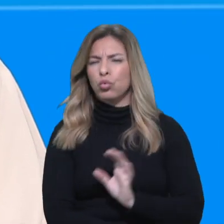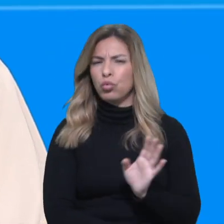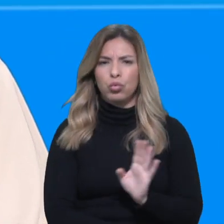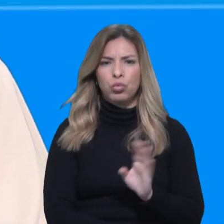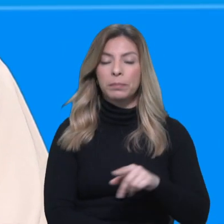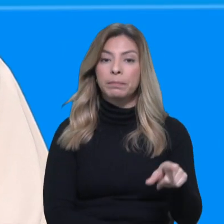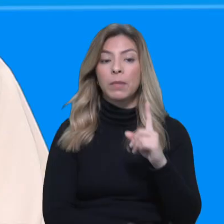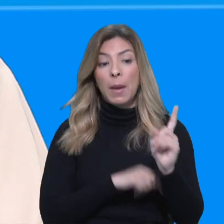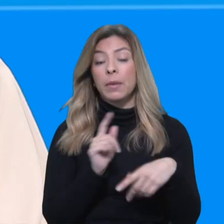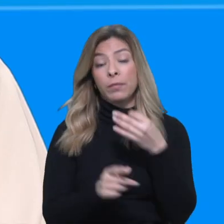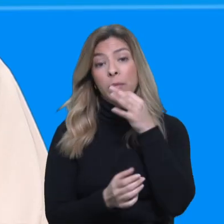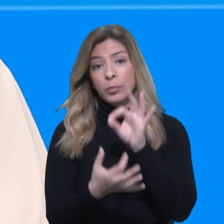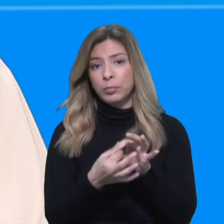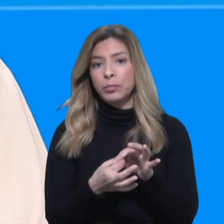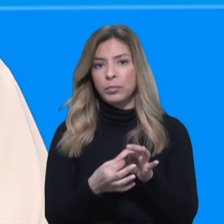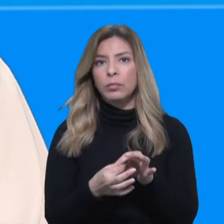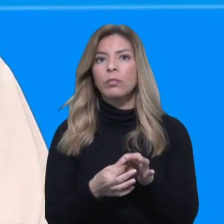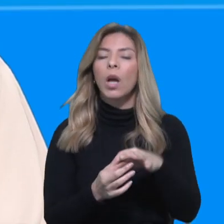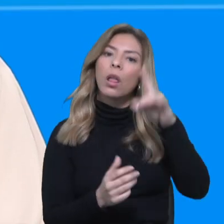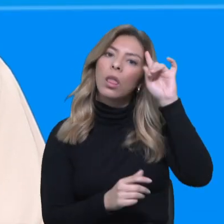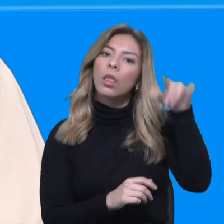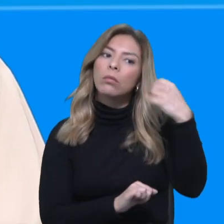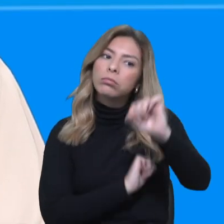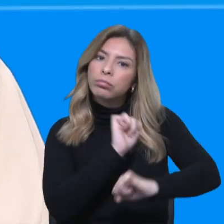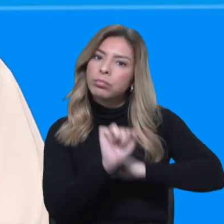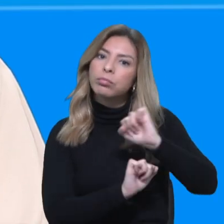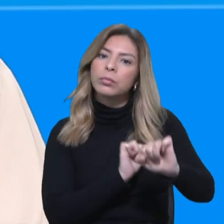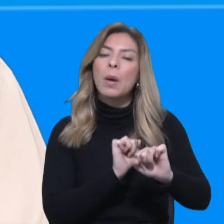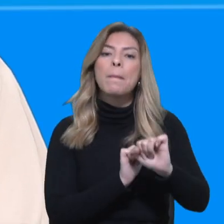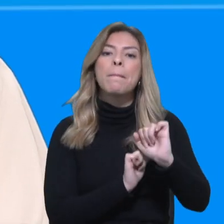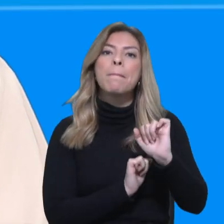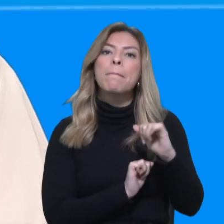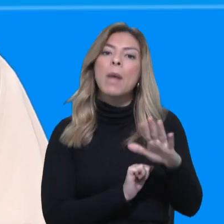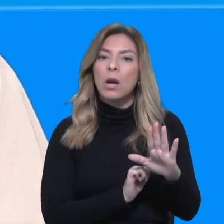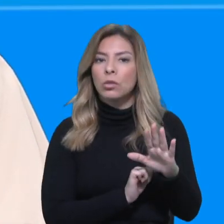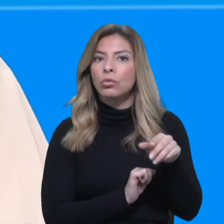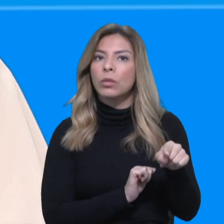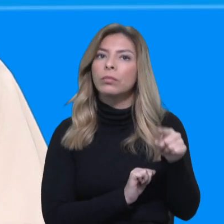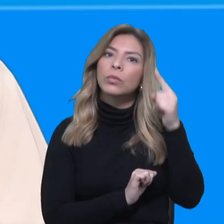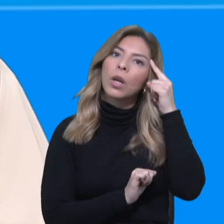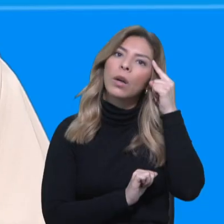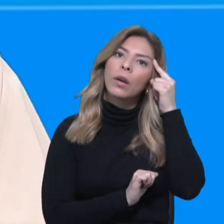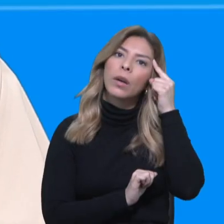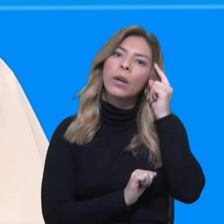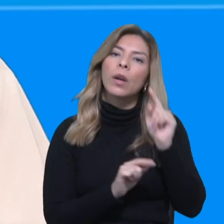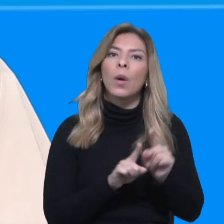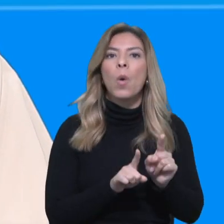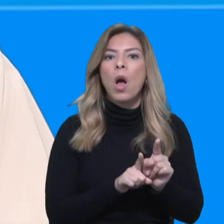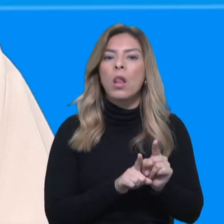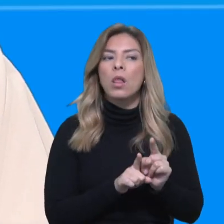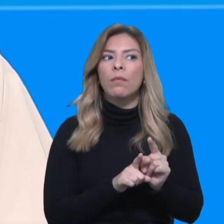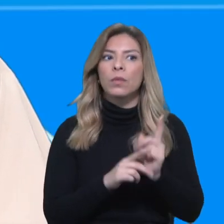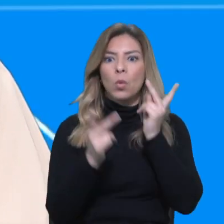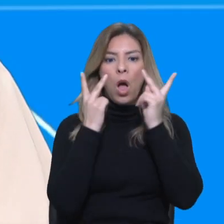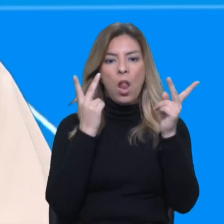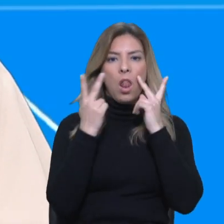não é? O saber olhar o outro, não olhando como um argueiro, mas sim olhando para a nossa